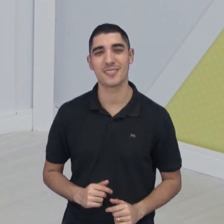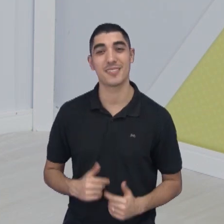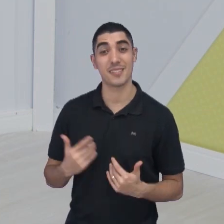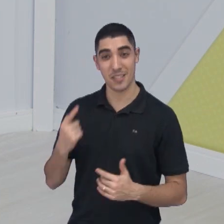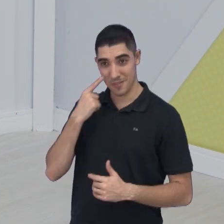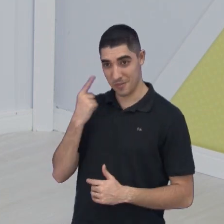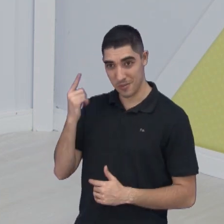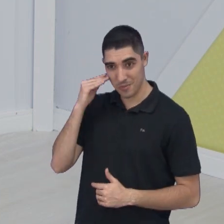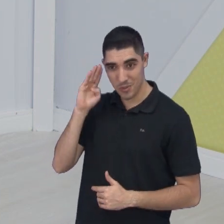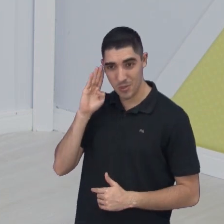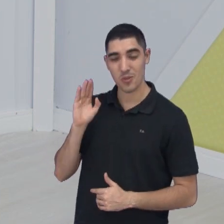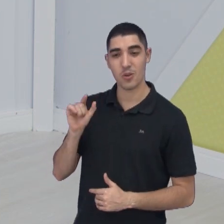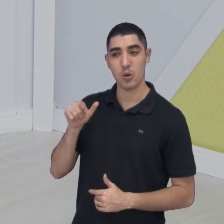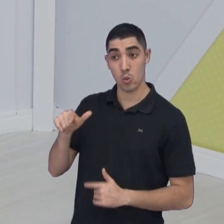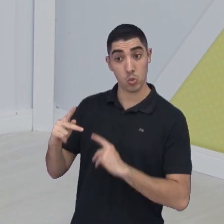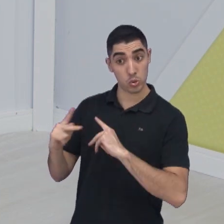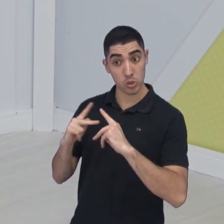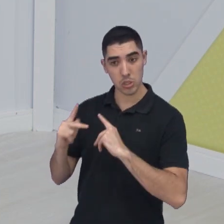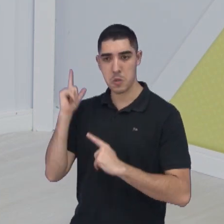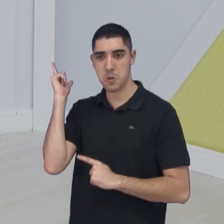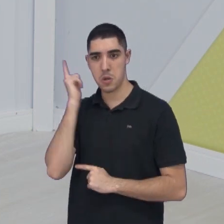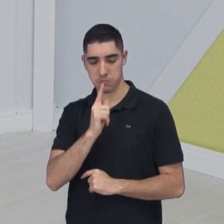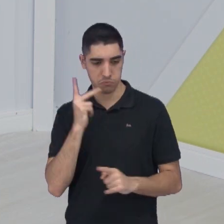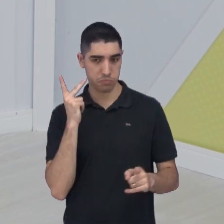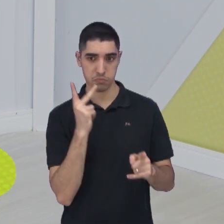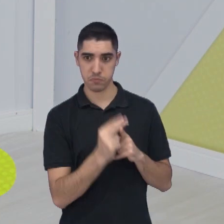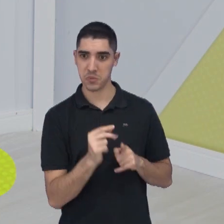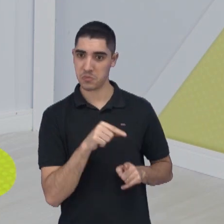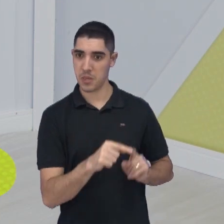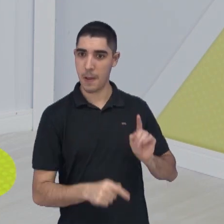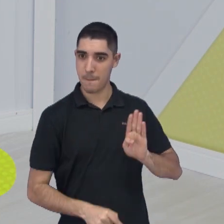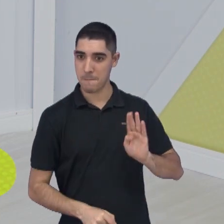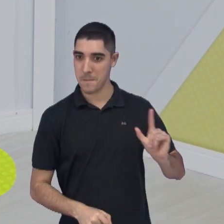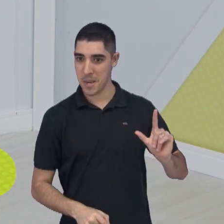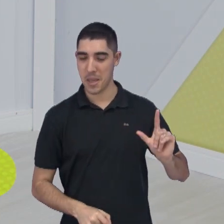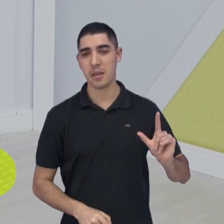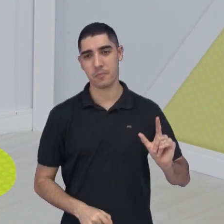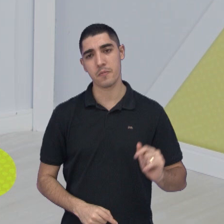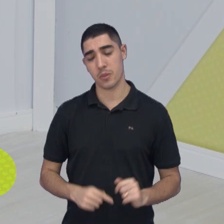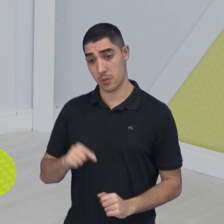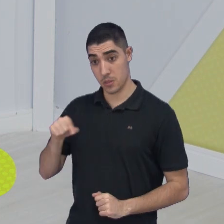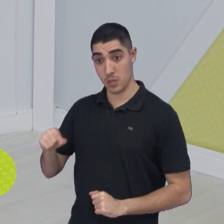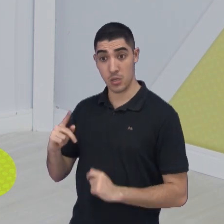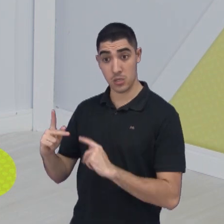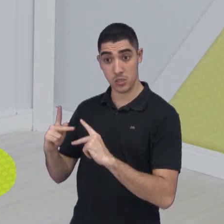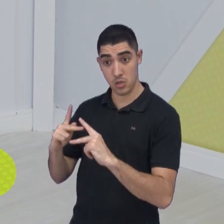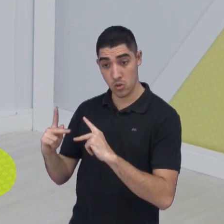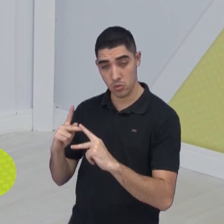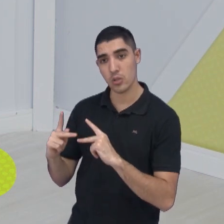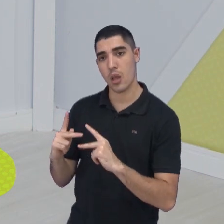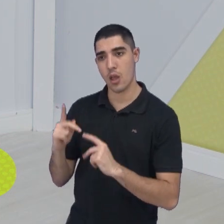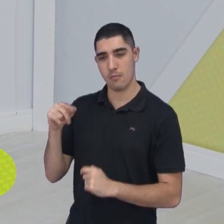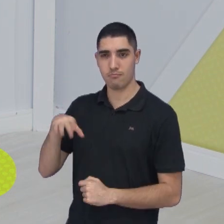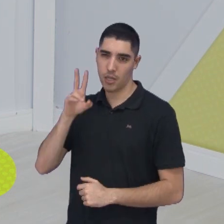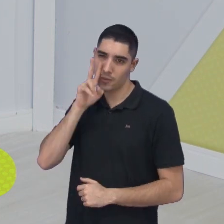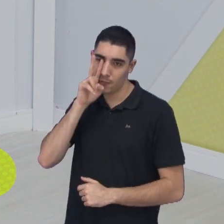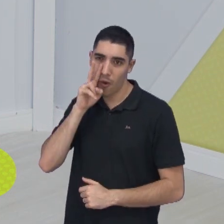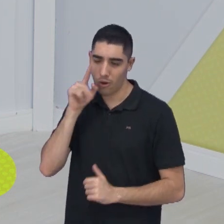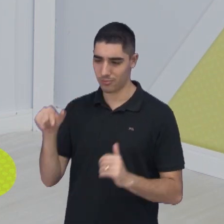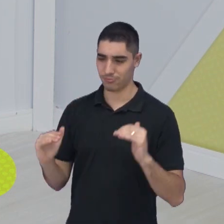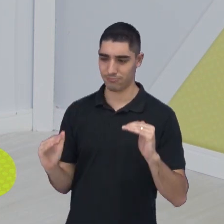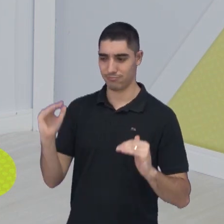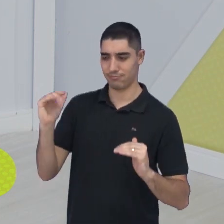fez aquilo que se esperava dele, venceu a equipe do Blumenau, aparentemente, o São José, uma equipe mais forte que o Blumenau,